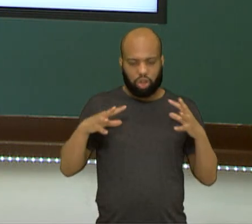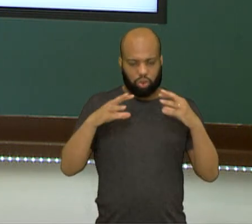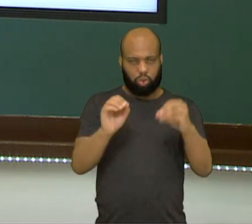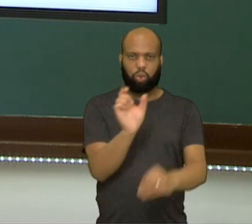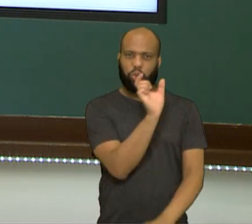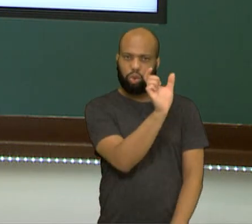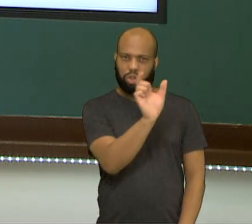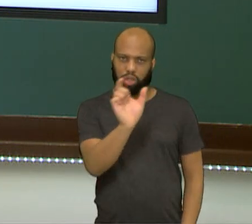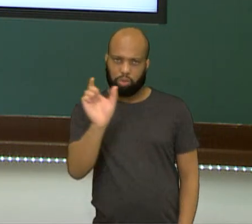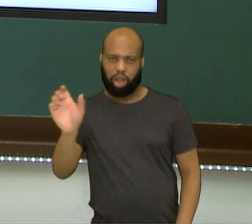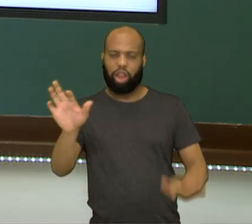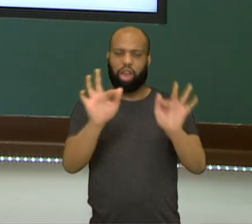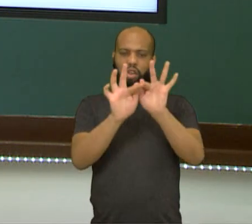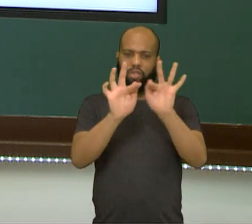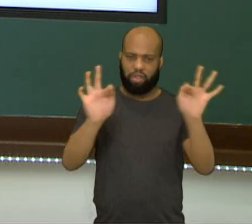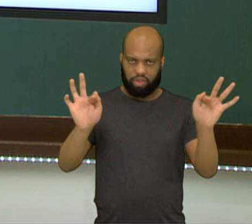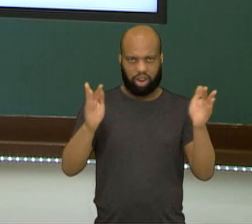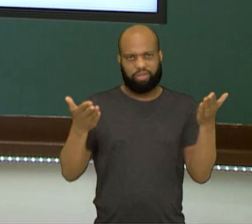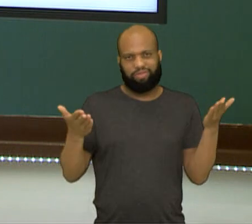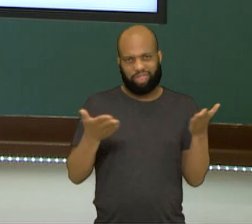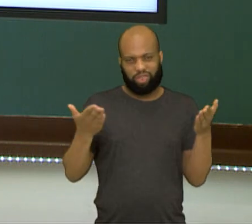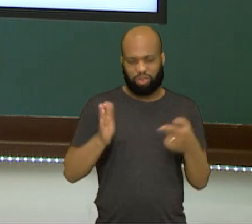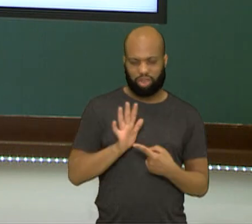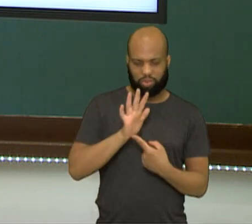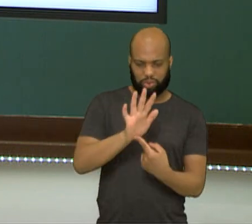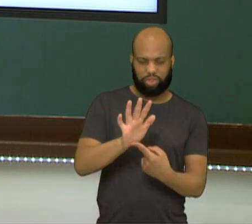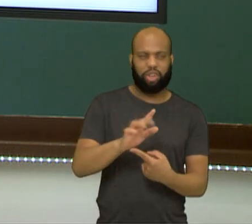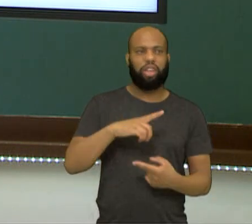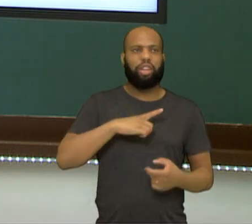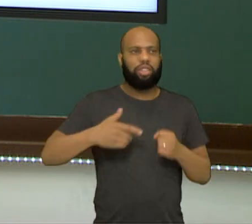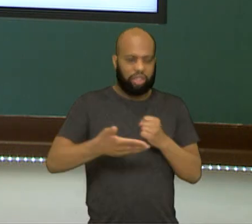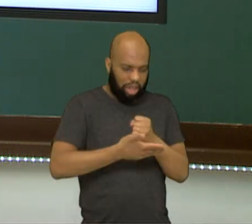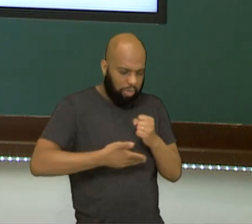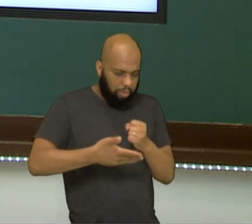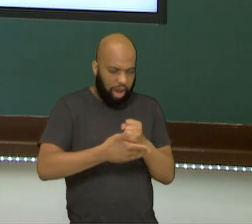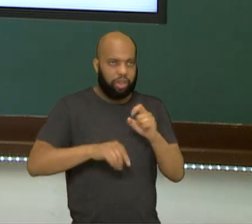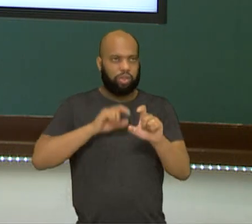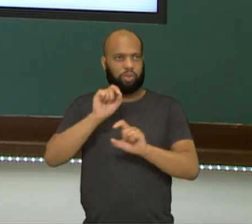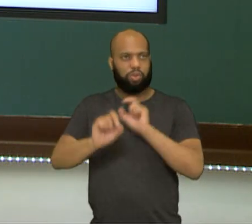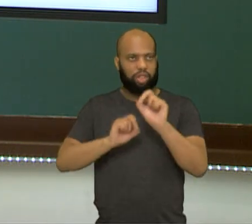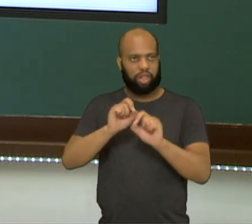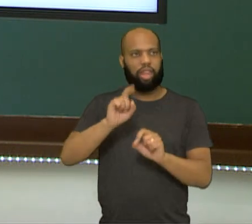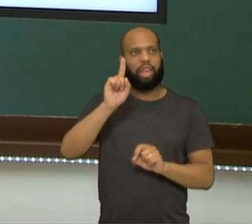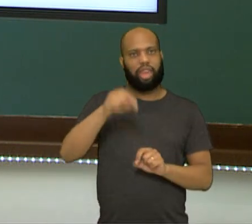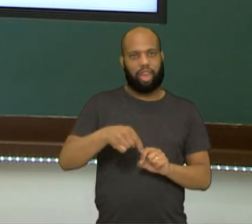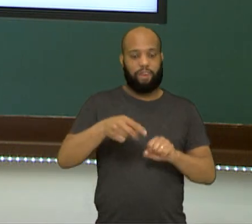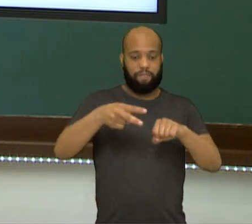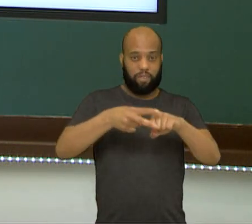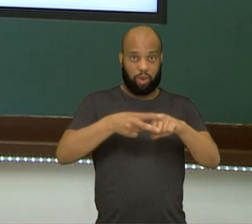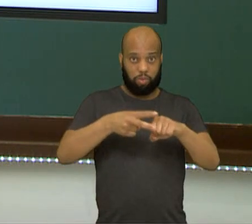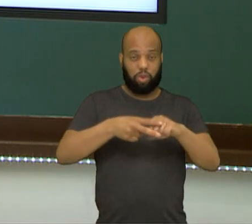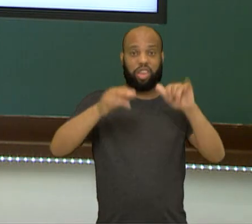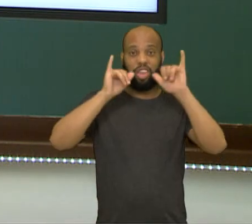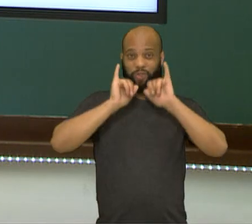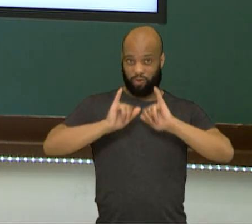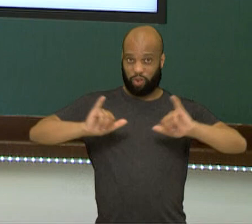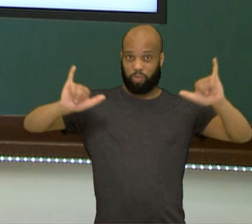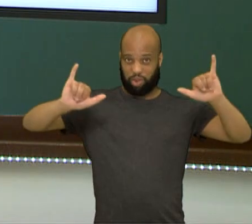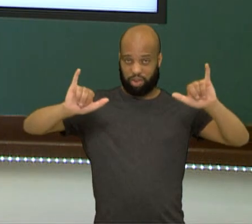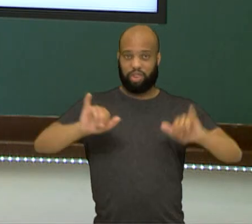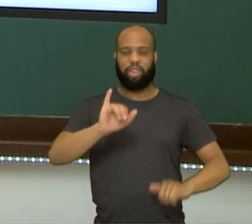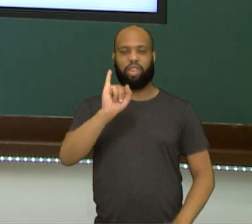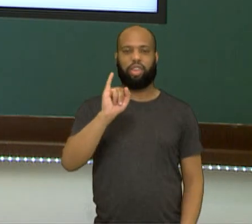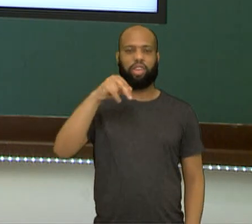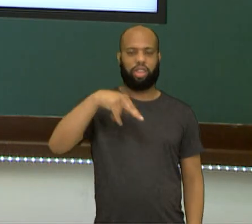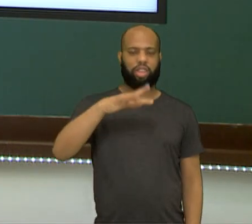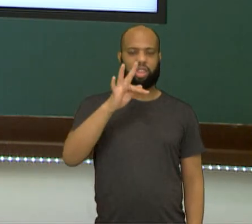palavras, essas expressões, têm a base toda no verbo informar, né? No substantivo